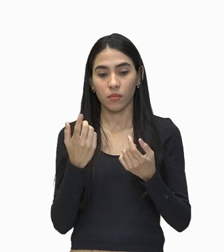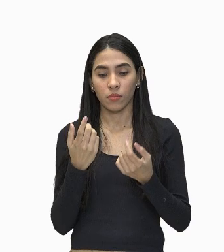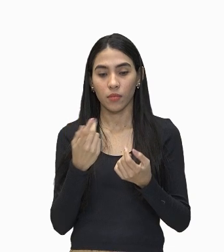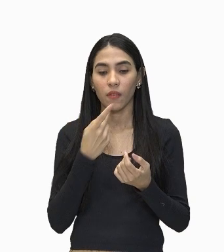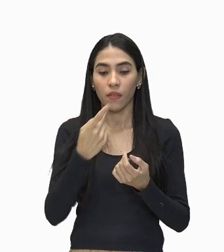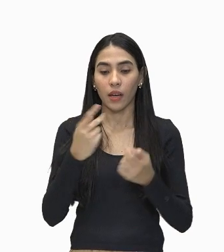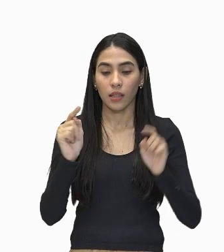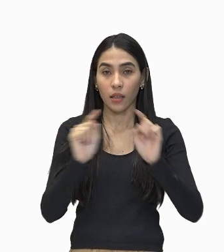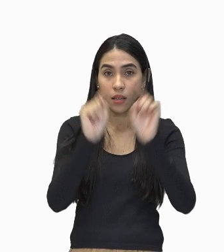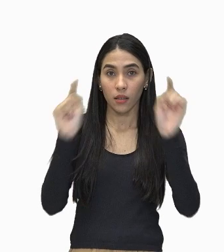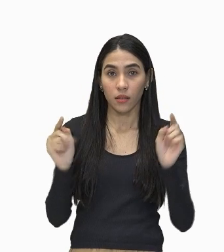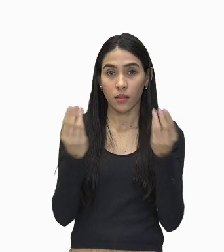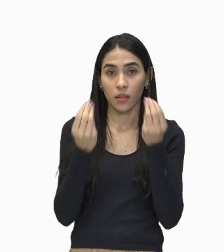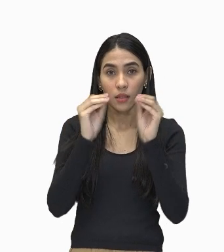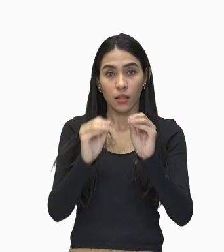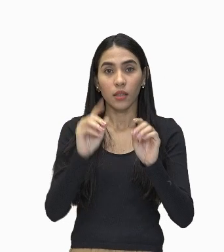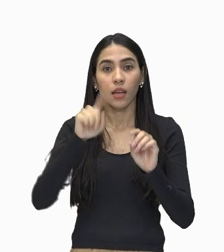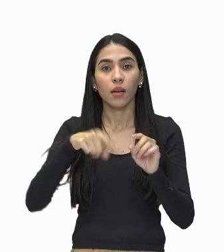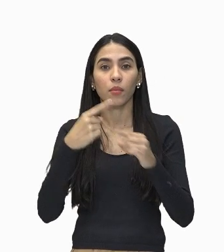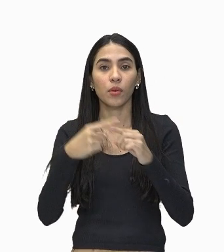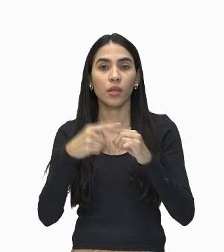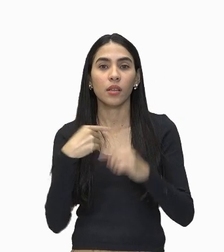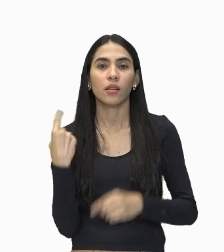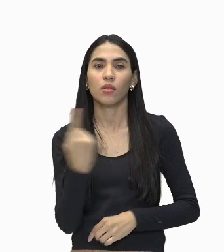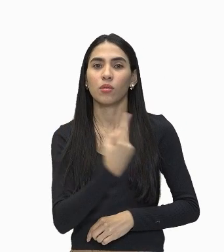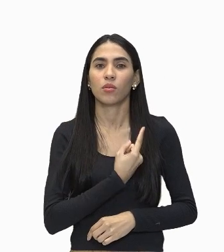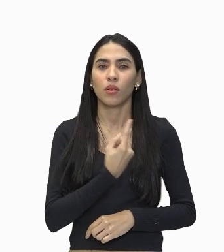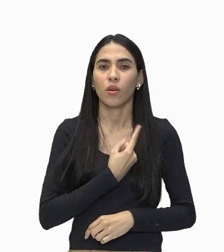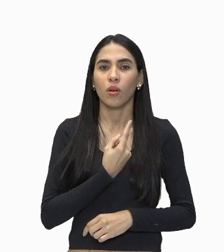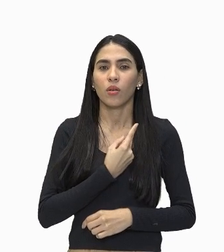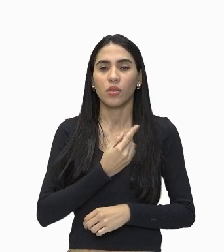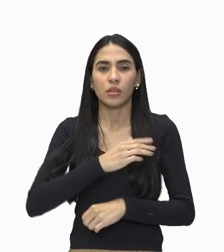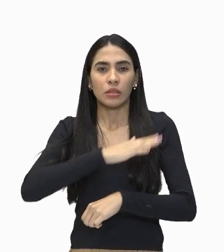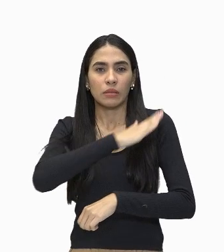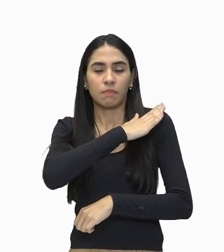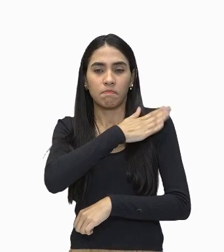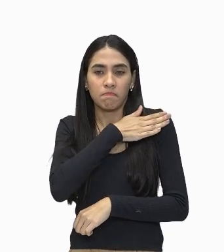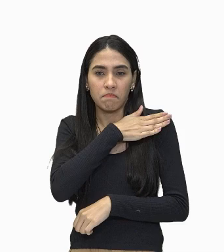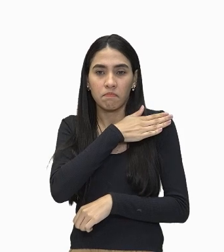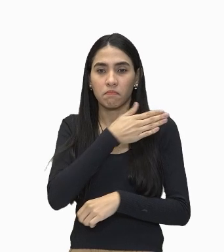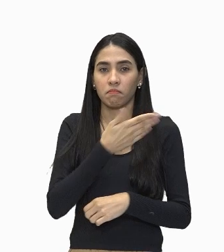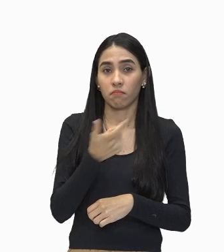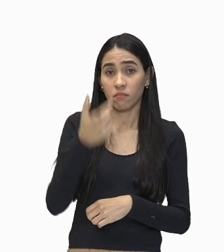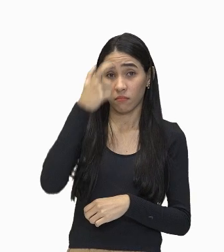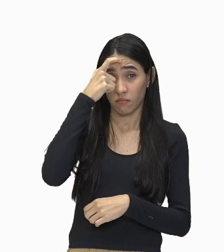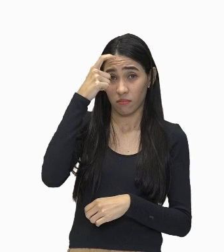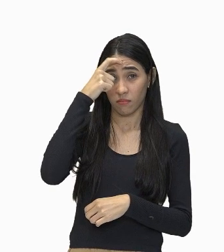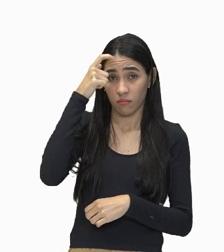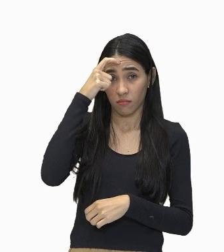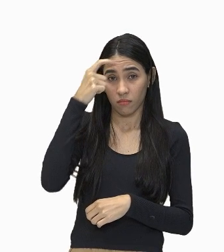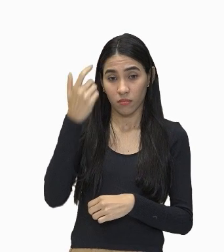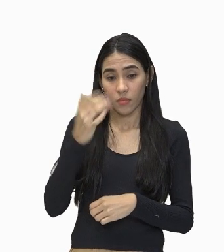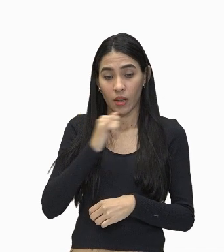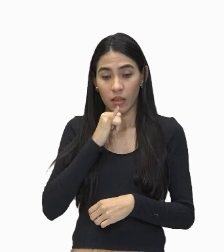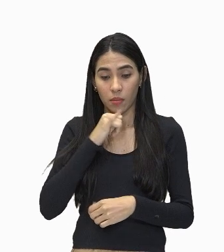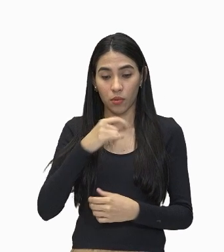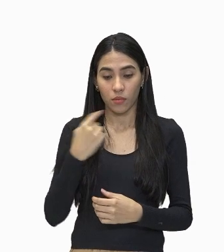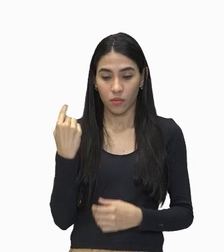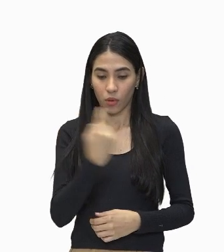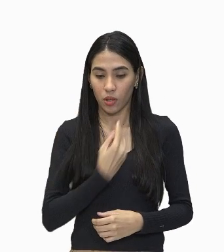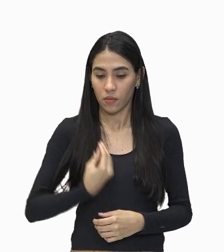parênteses, é porque nós estamos cheios de preconceitos, nossa consciência, né? Nós estamos no